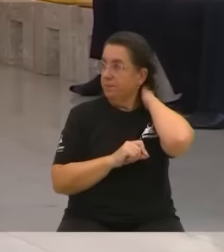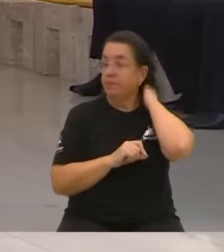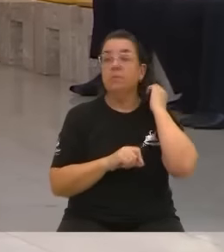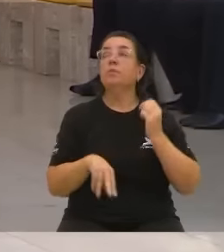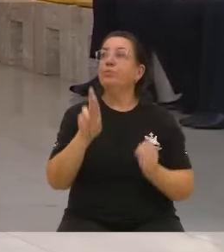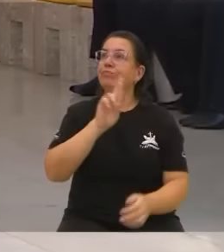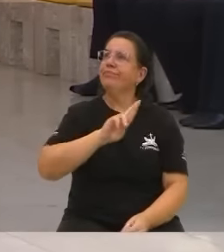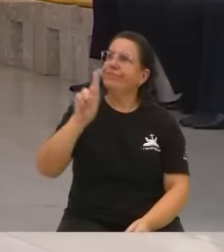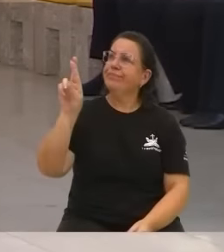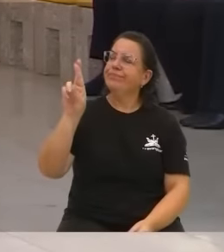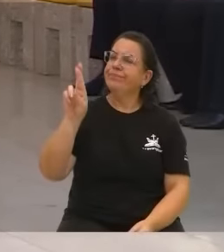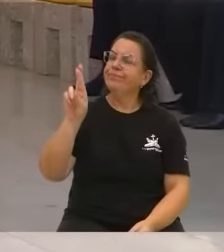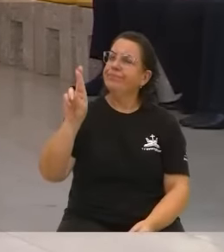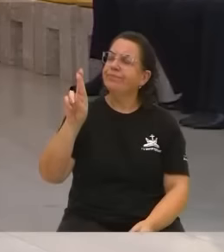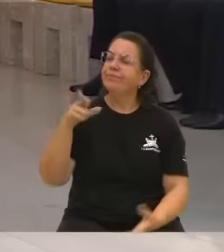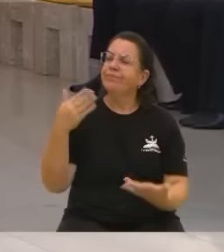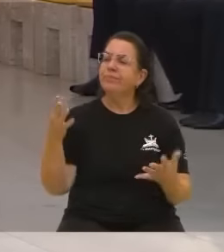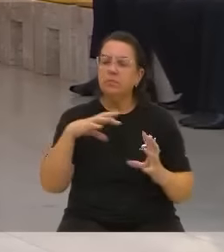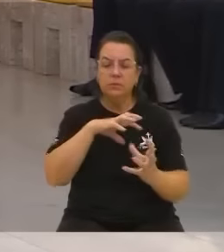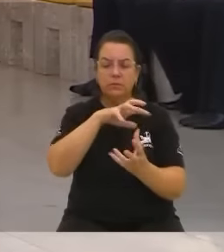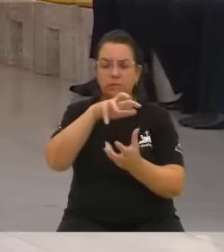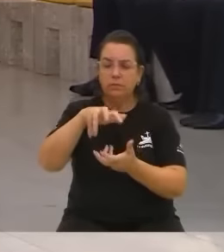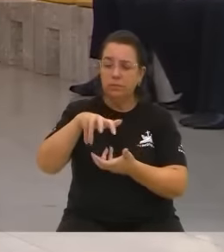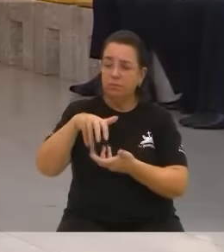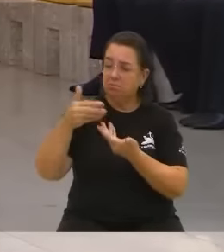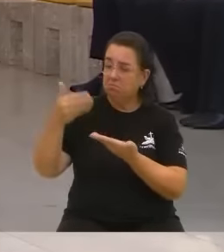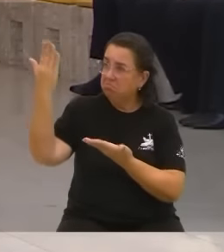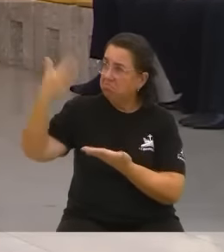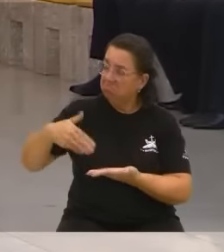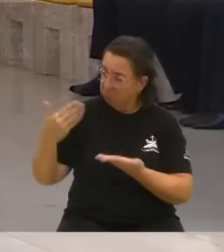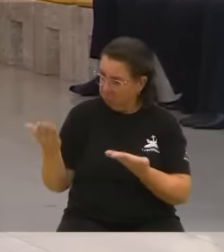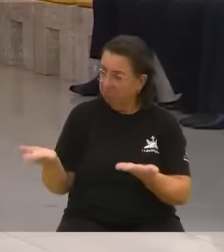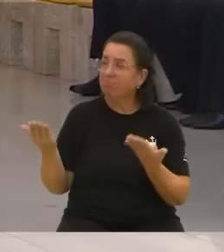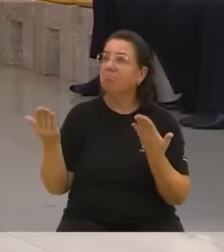Senhor, o mundo inteiro está diante de ti.